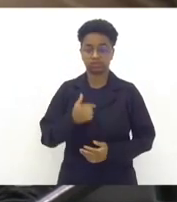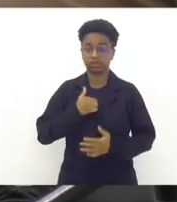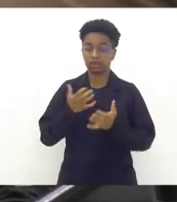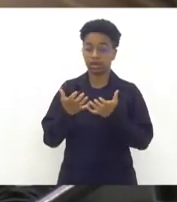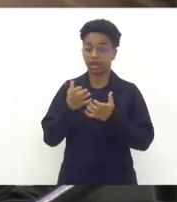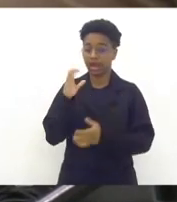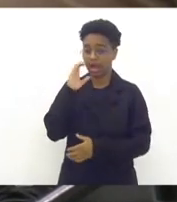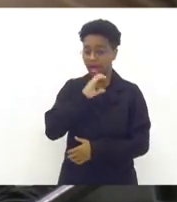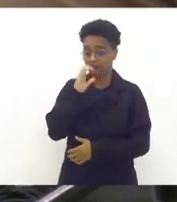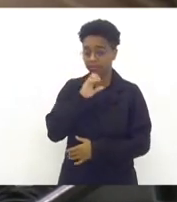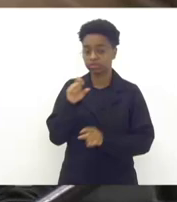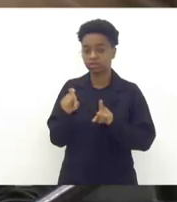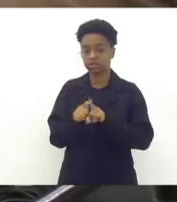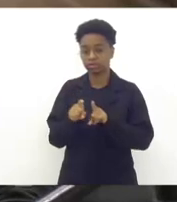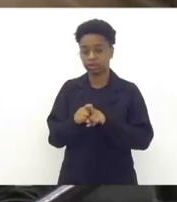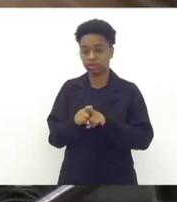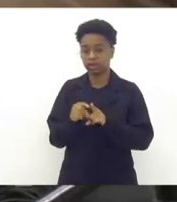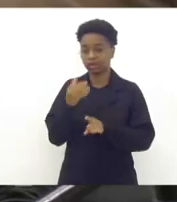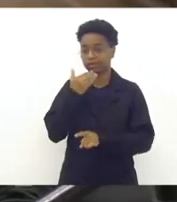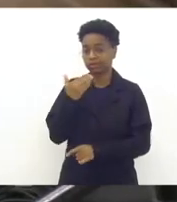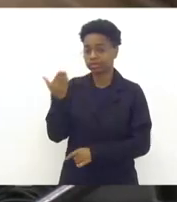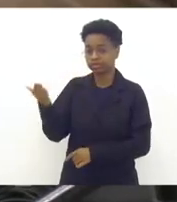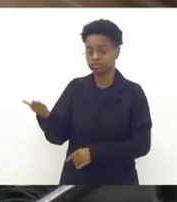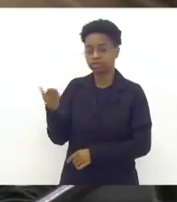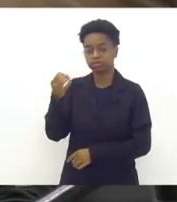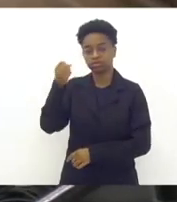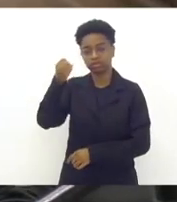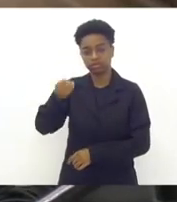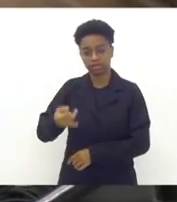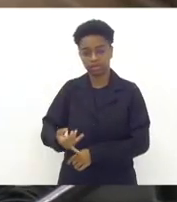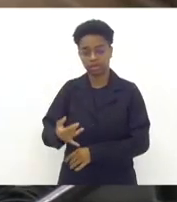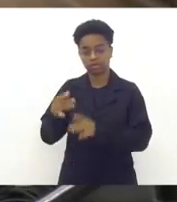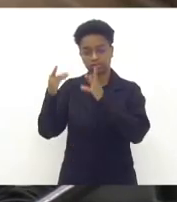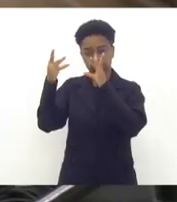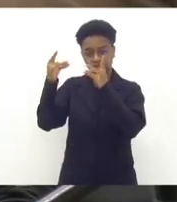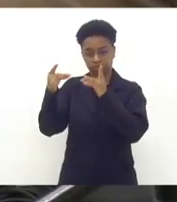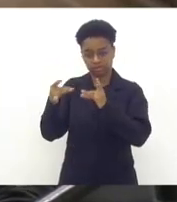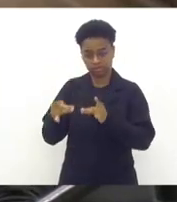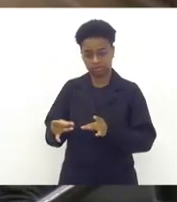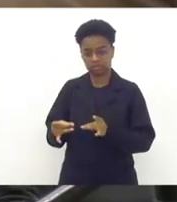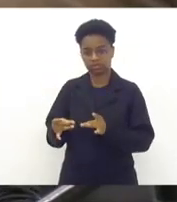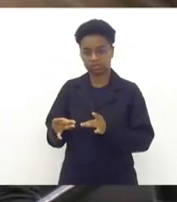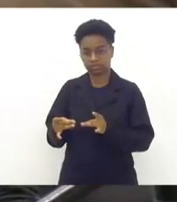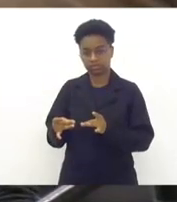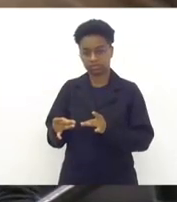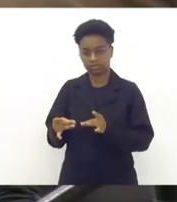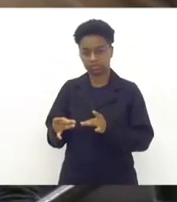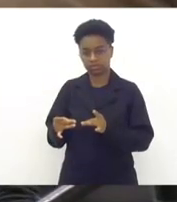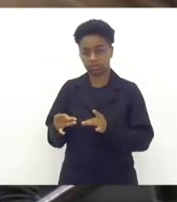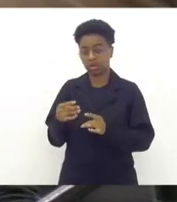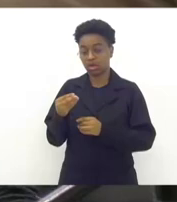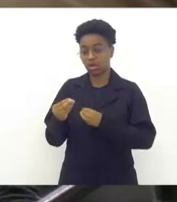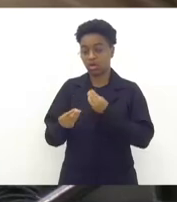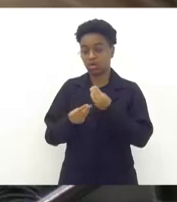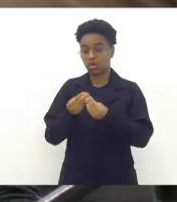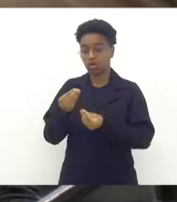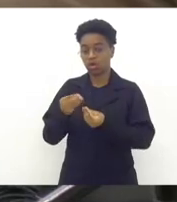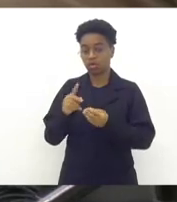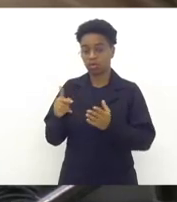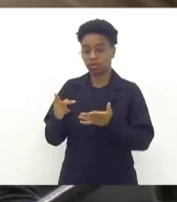rapidamente, o senhor falasse, relatasse de uma maneira mais detalhada como se deu